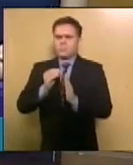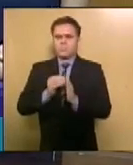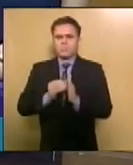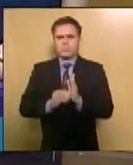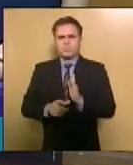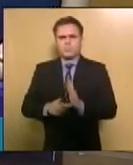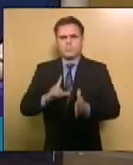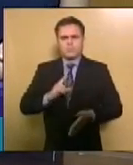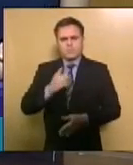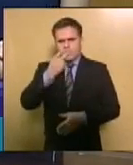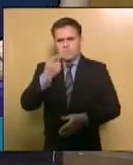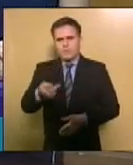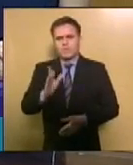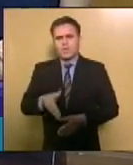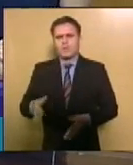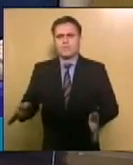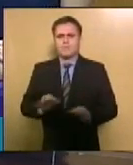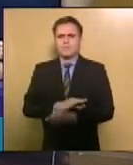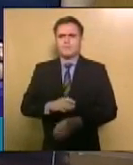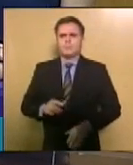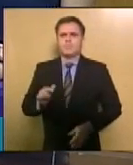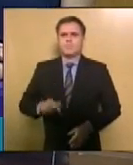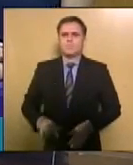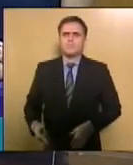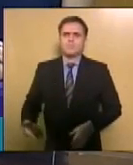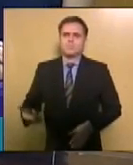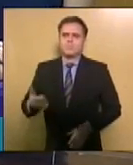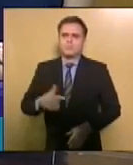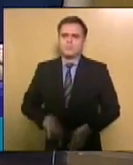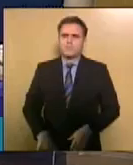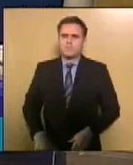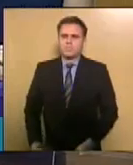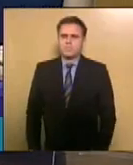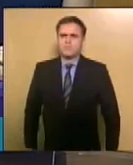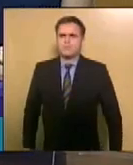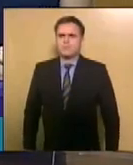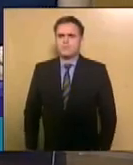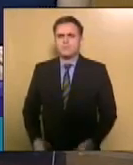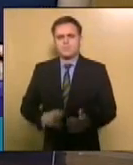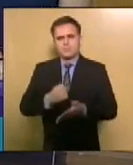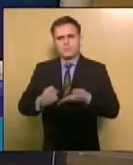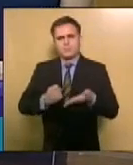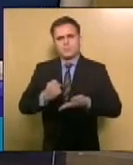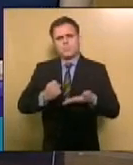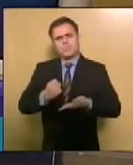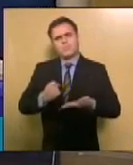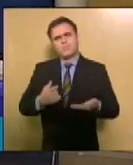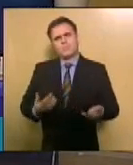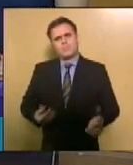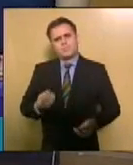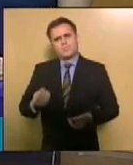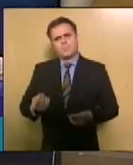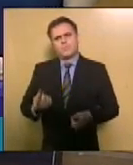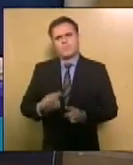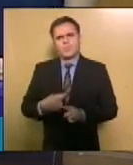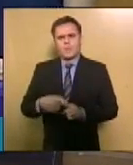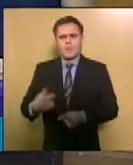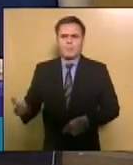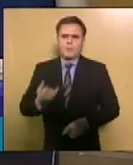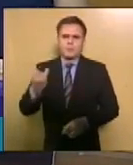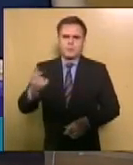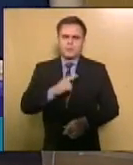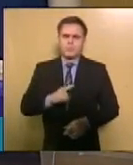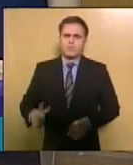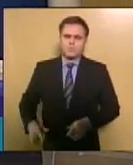conforme nós falamos e Aqui nós temos mais uma um fato fundamental de que por que é importante que o